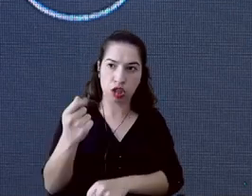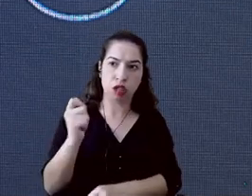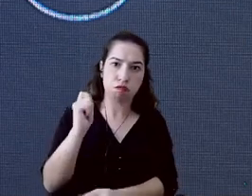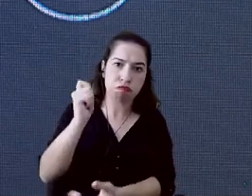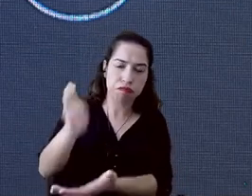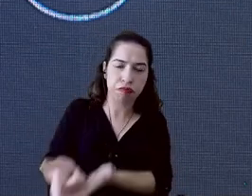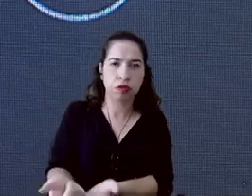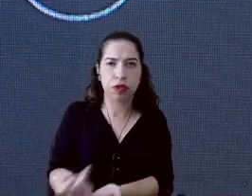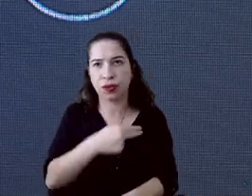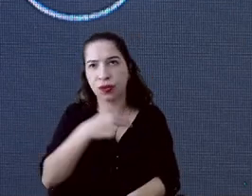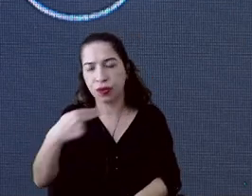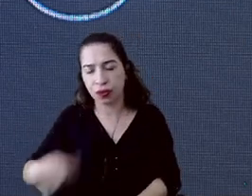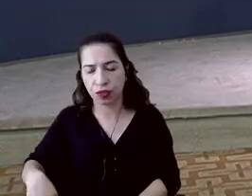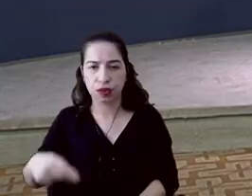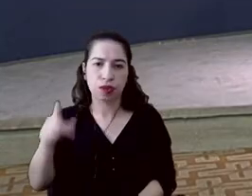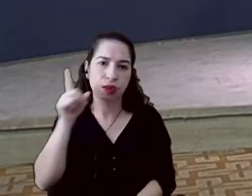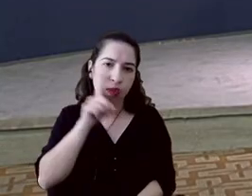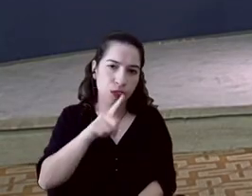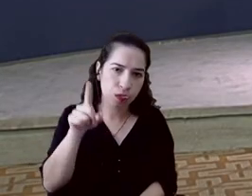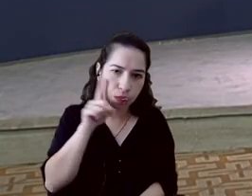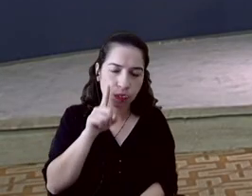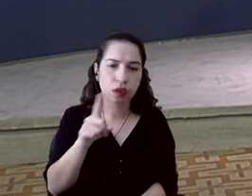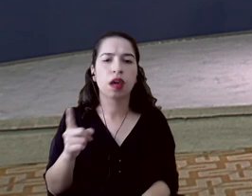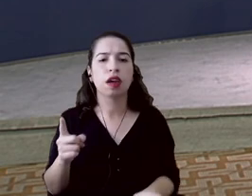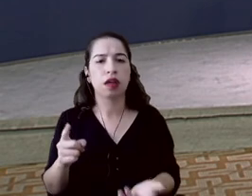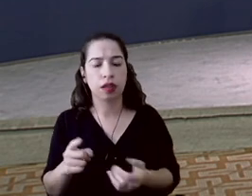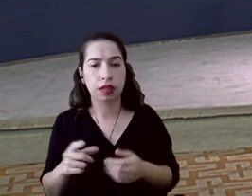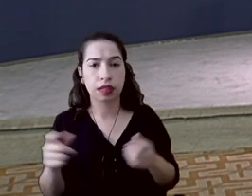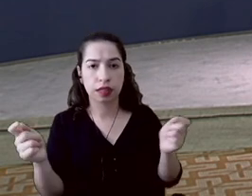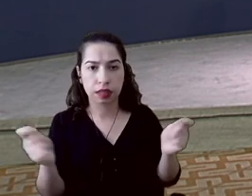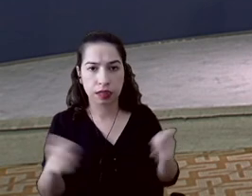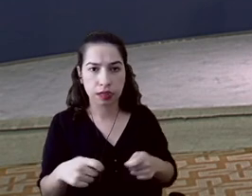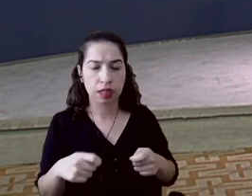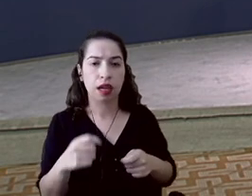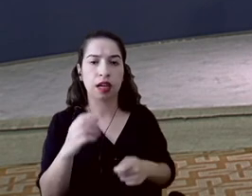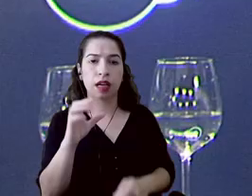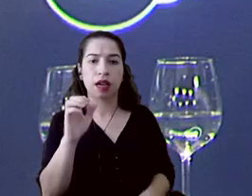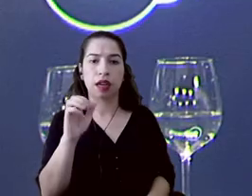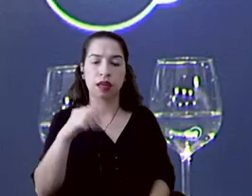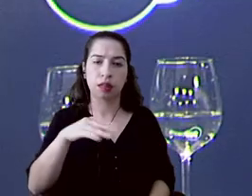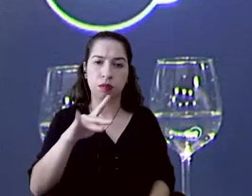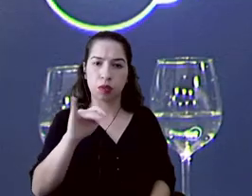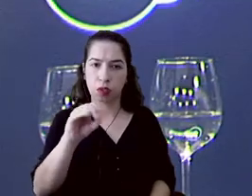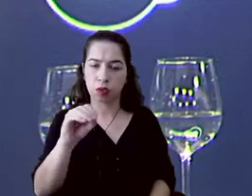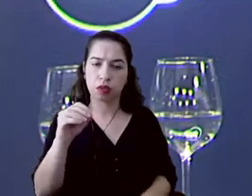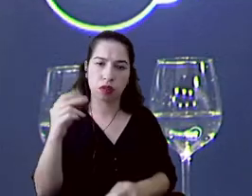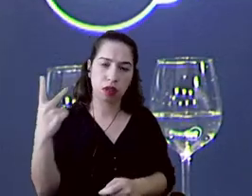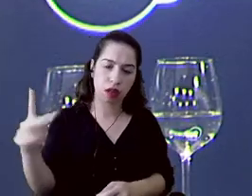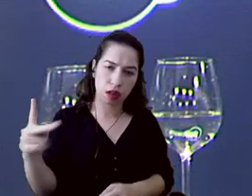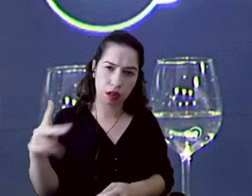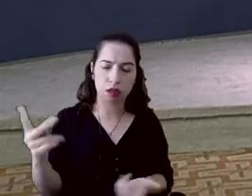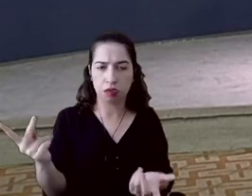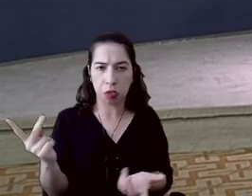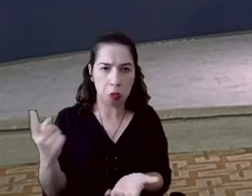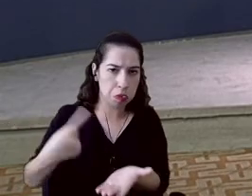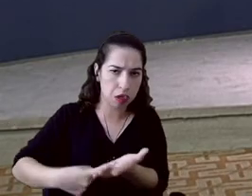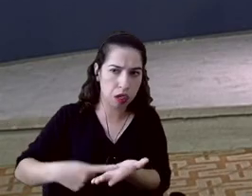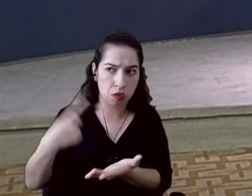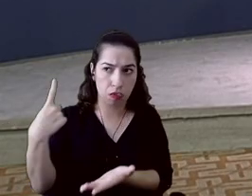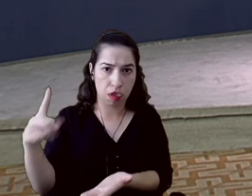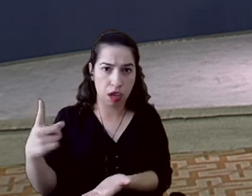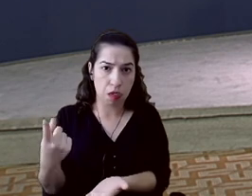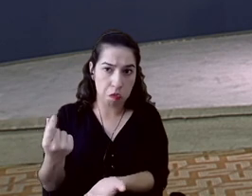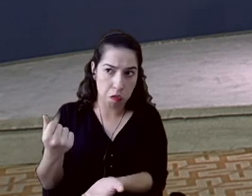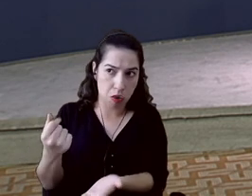Unidos Suécia Então ele pode receber em câmbio diferente entrega no canto dele combinado exatamente então